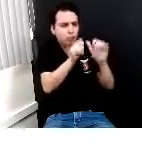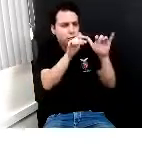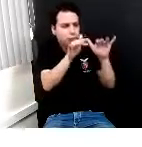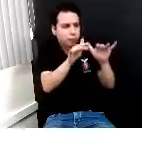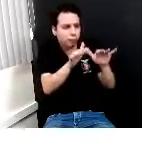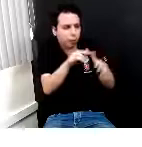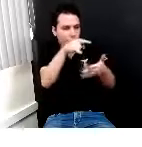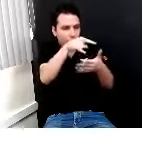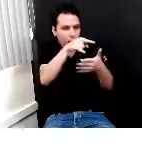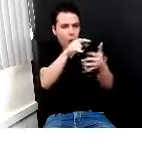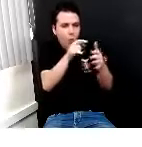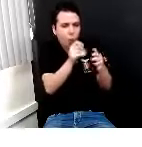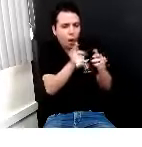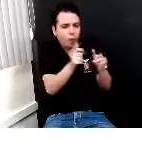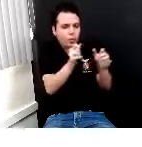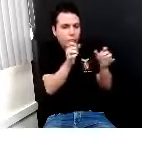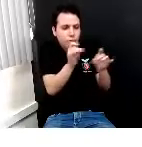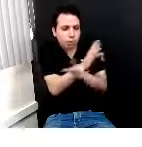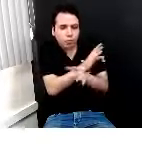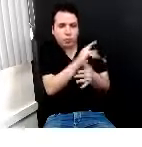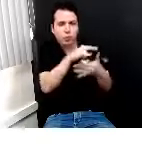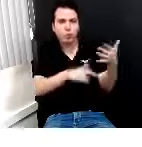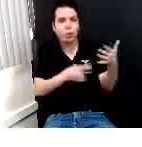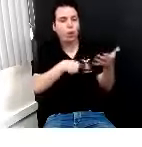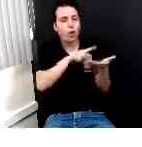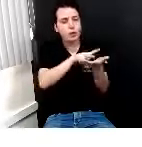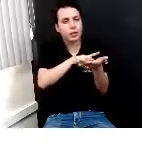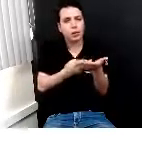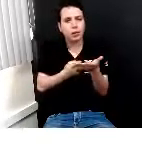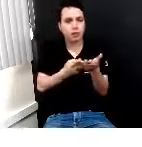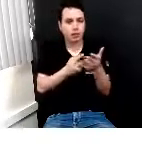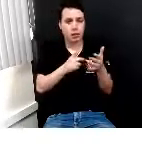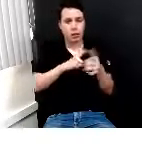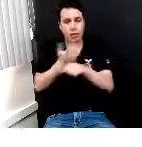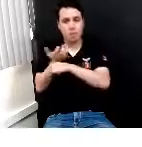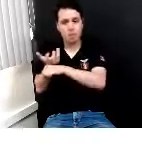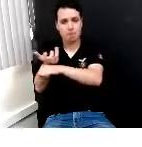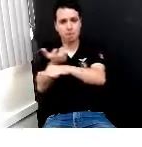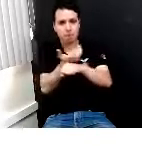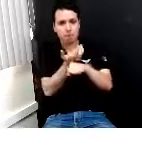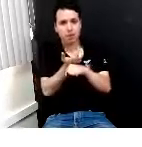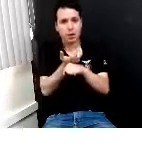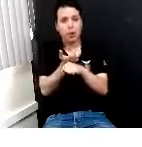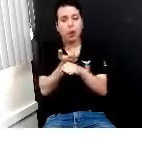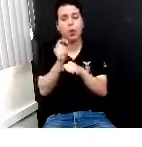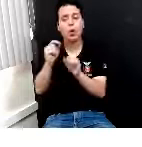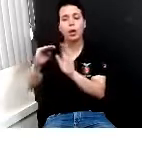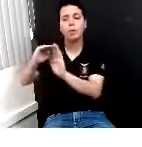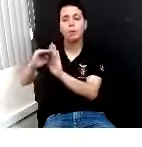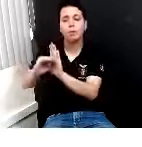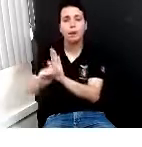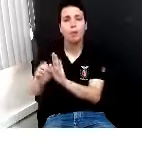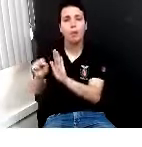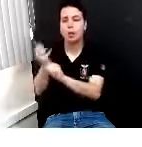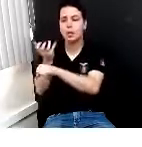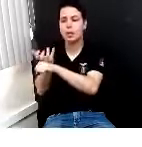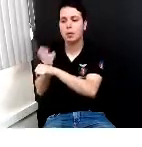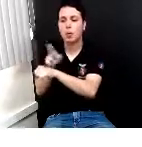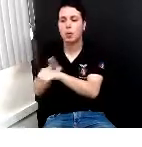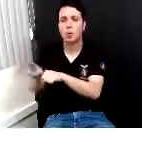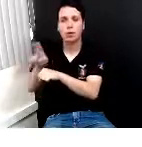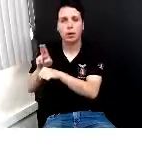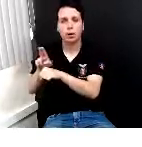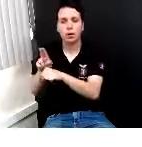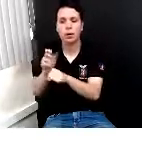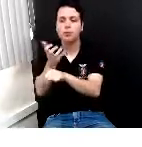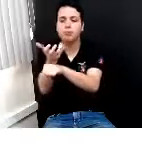nós traduzimos para algumas disciplinas escolares possibilidades de trabalho, porque se eu quero trabalhar apenas a